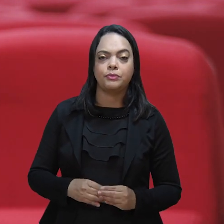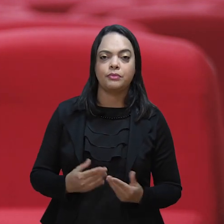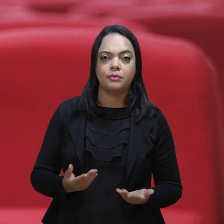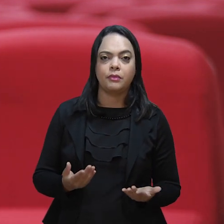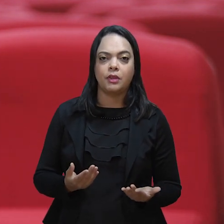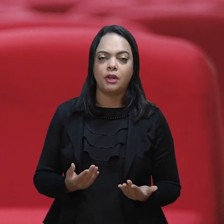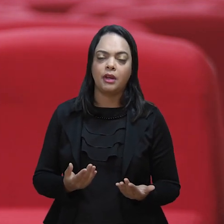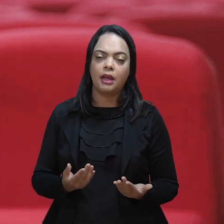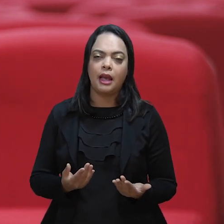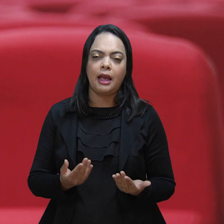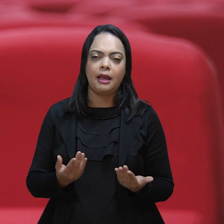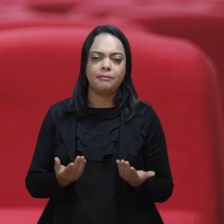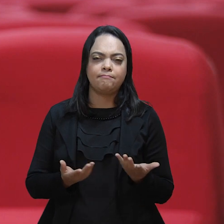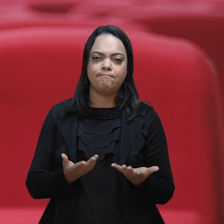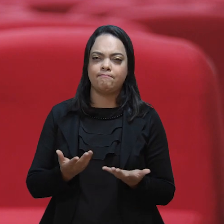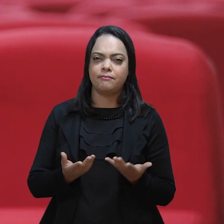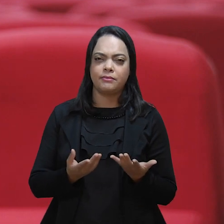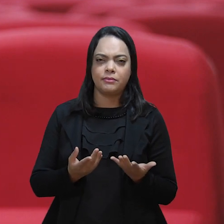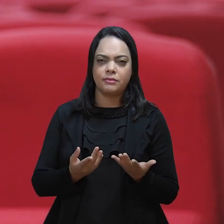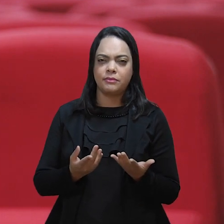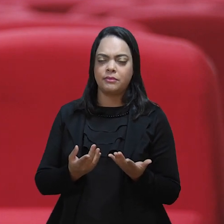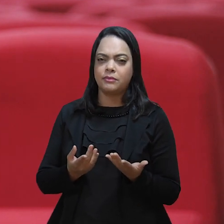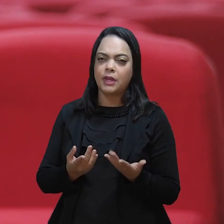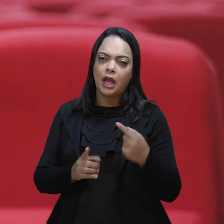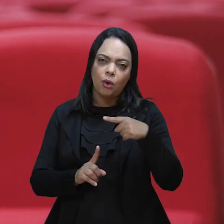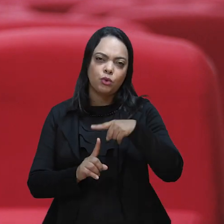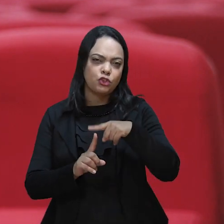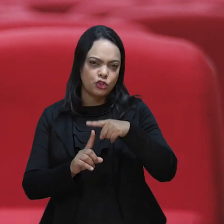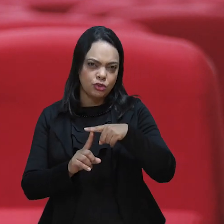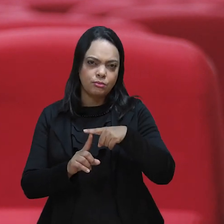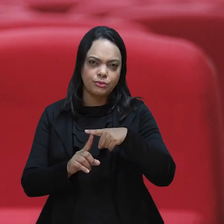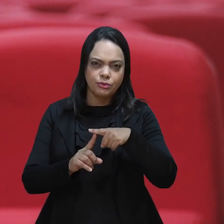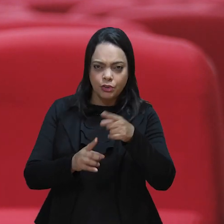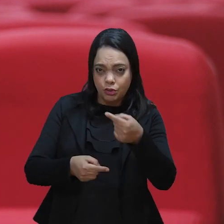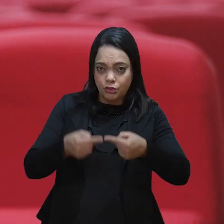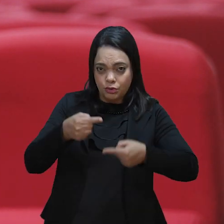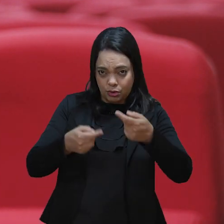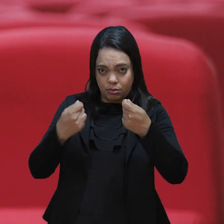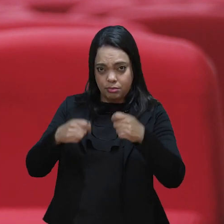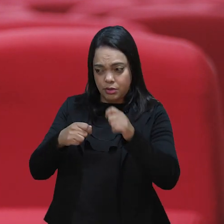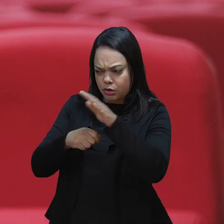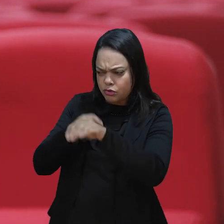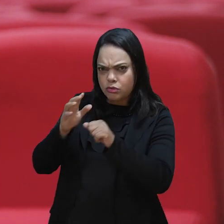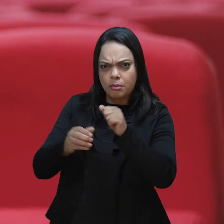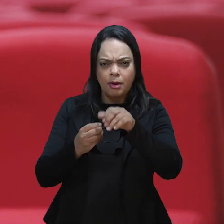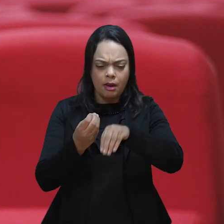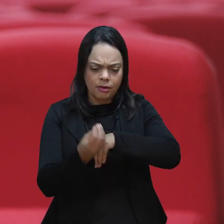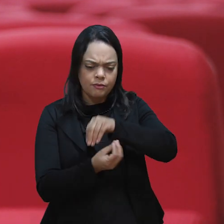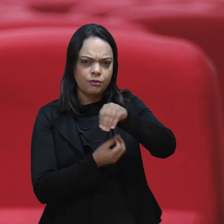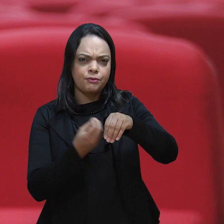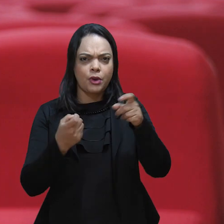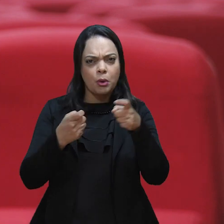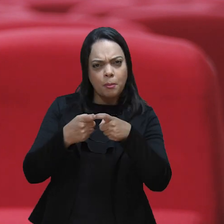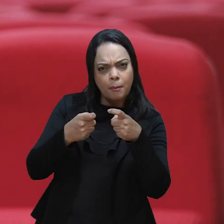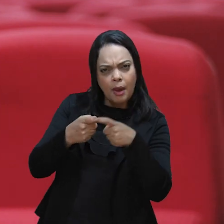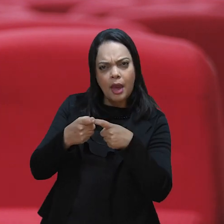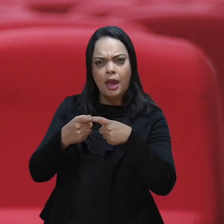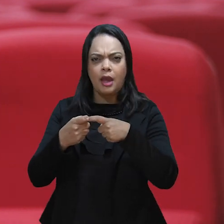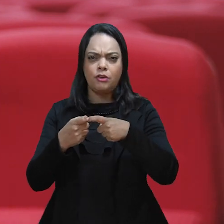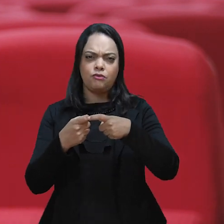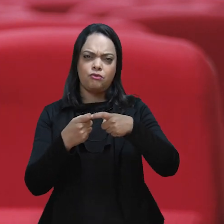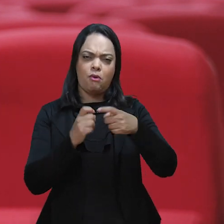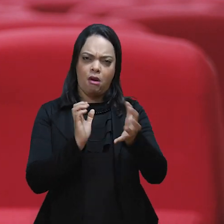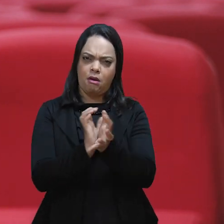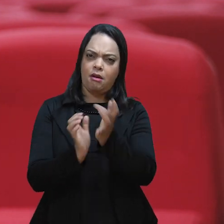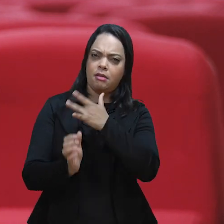até esse tipo de discussão envolver a equipe de saúde, envolver a equipe médica, a equipe jurídica,